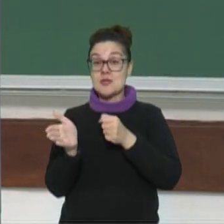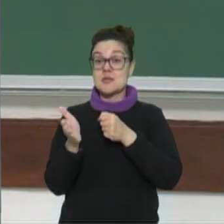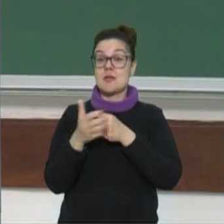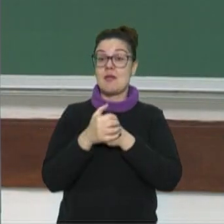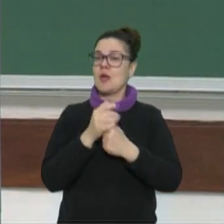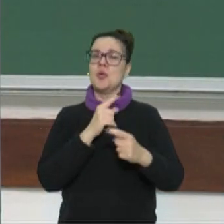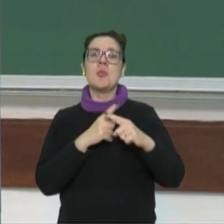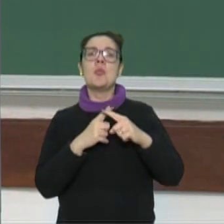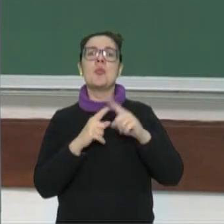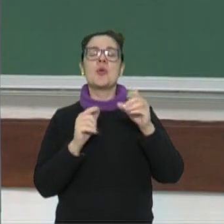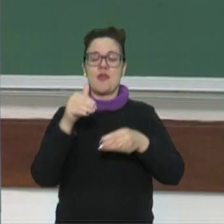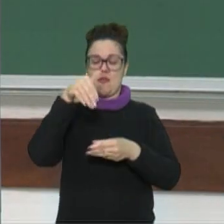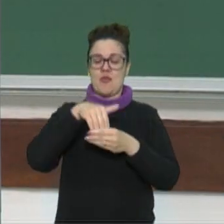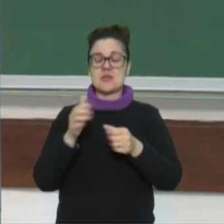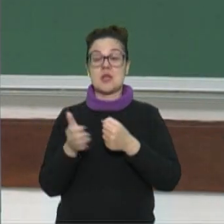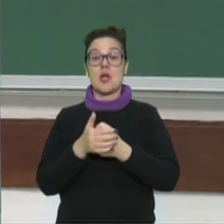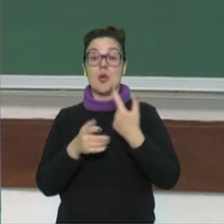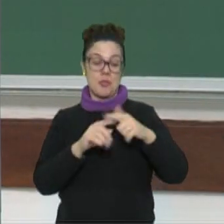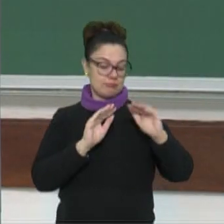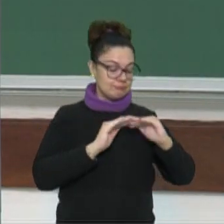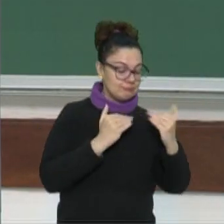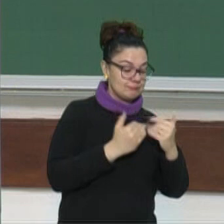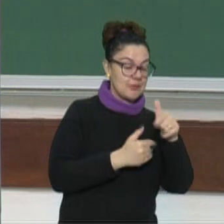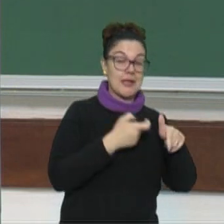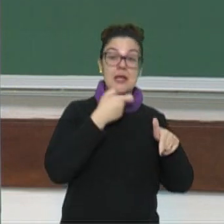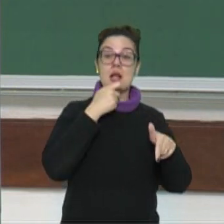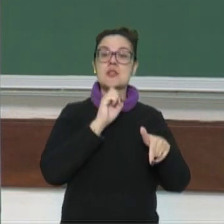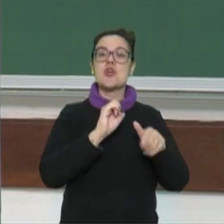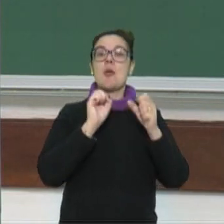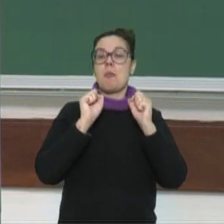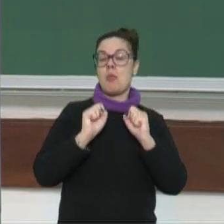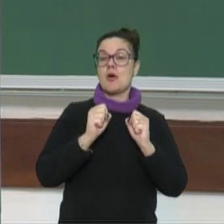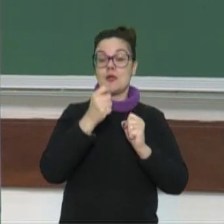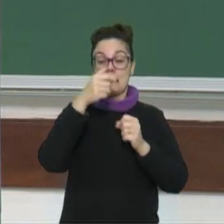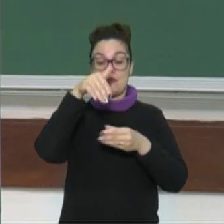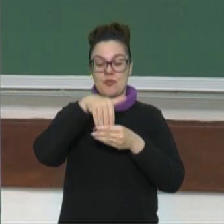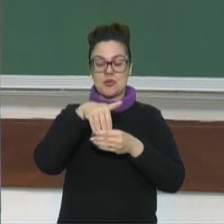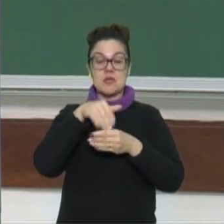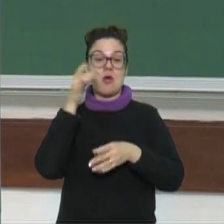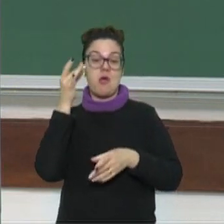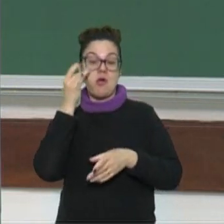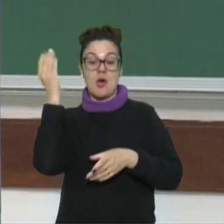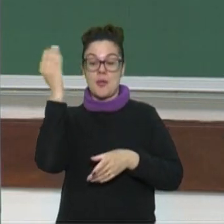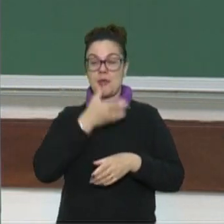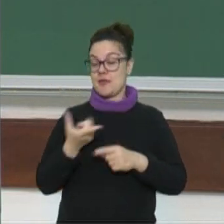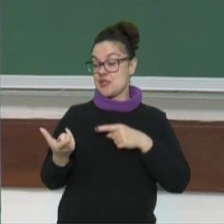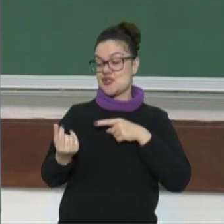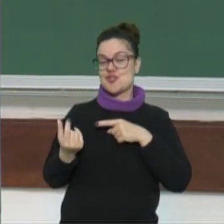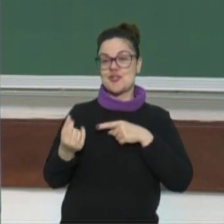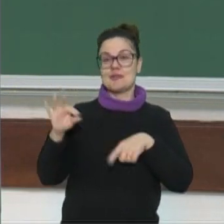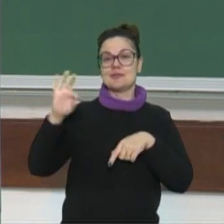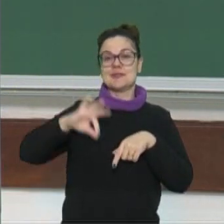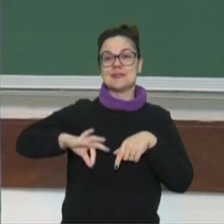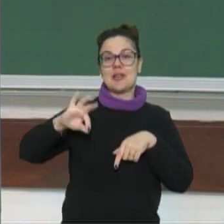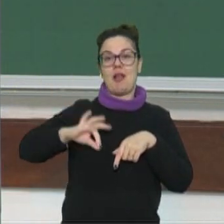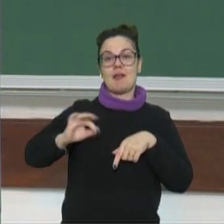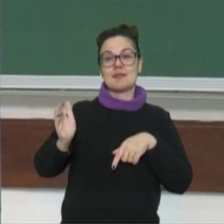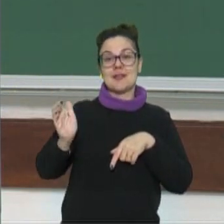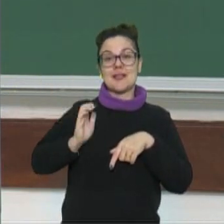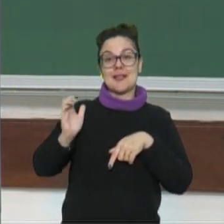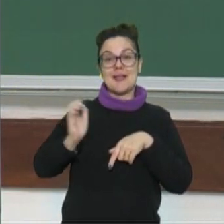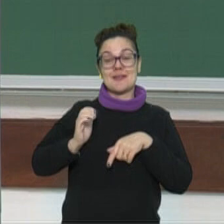Isso porque no parlamento inglês você só podia votar se você provasse que você tinha uma certa renda, que você tinha uma